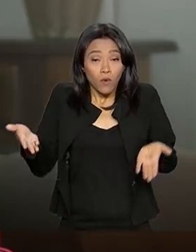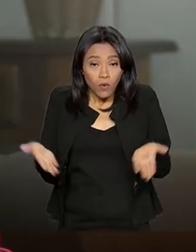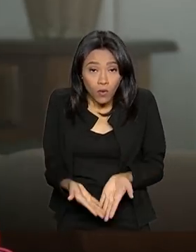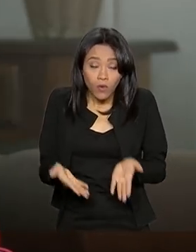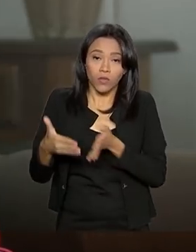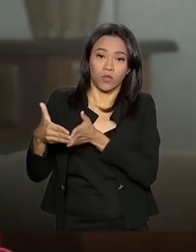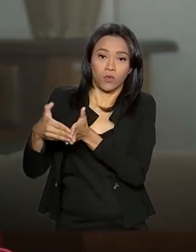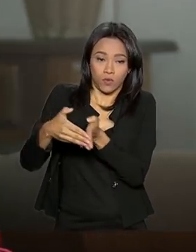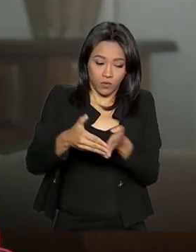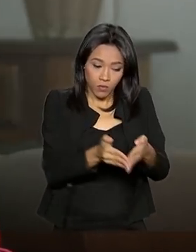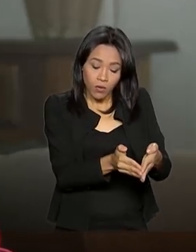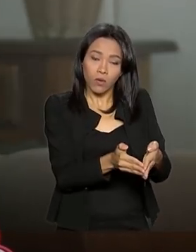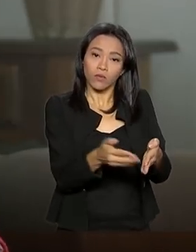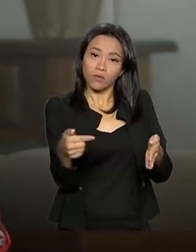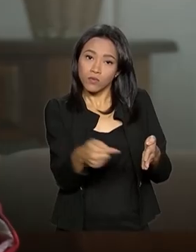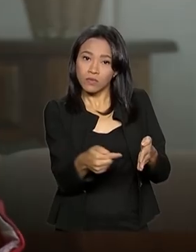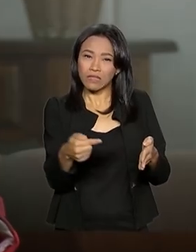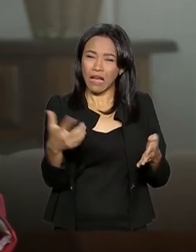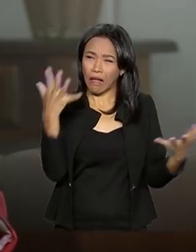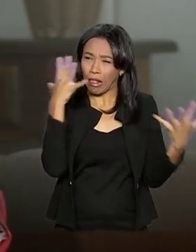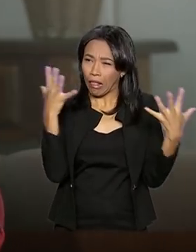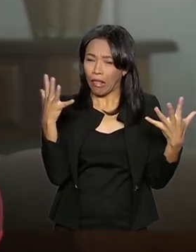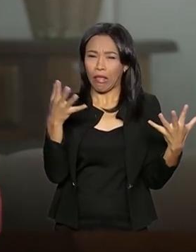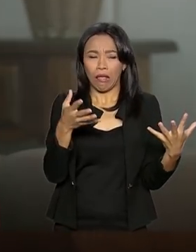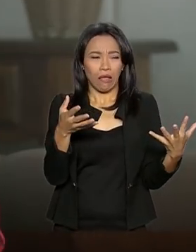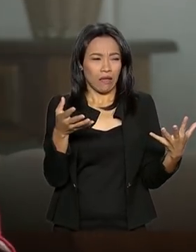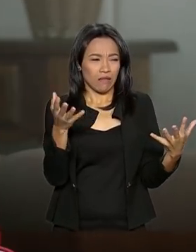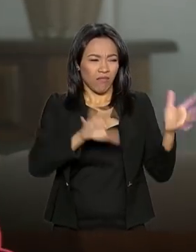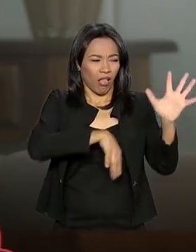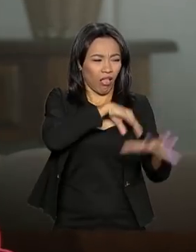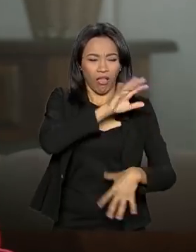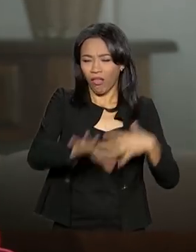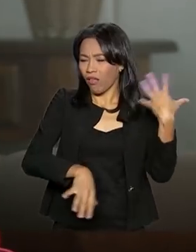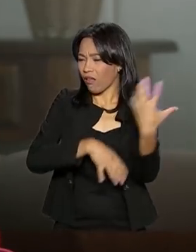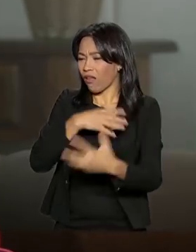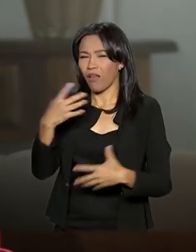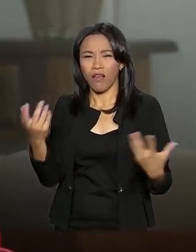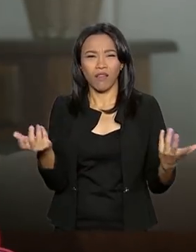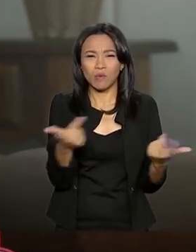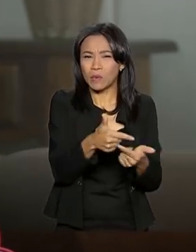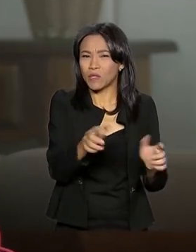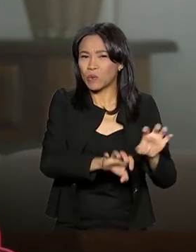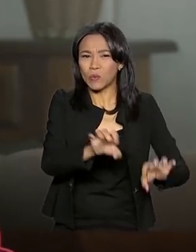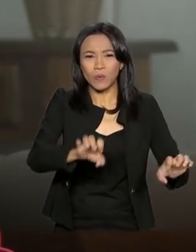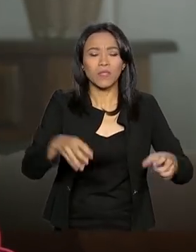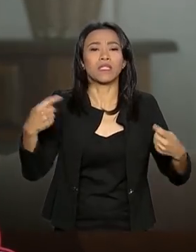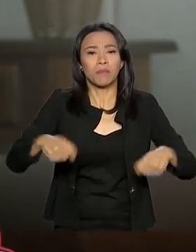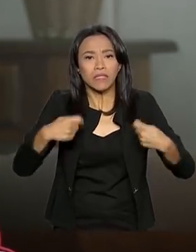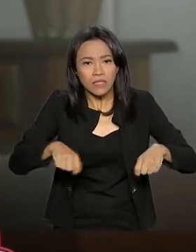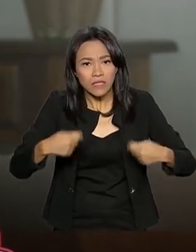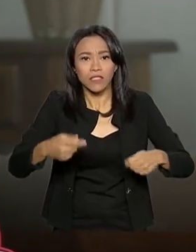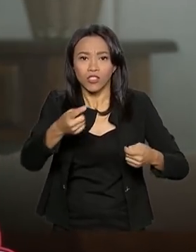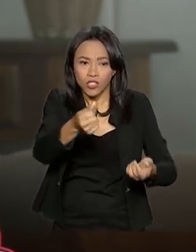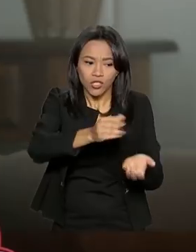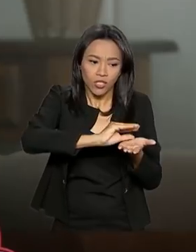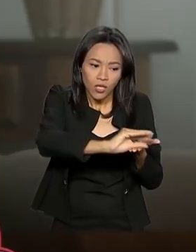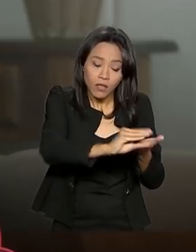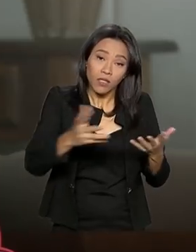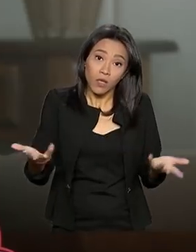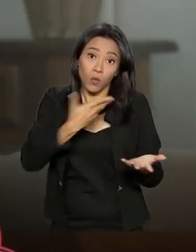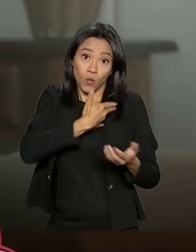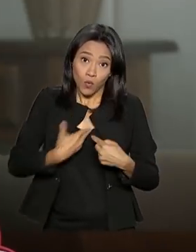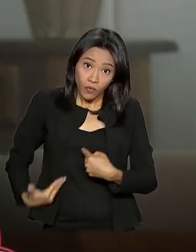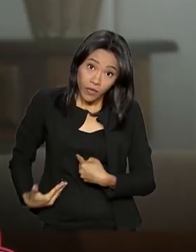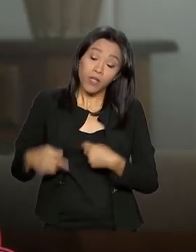estão abarrotados e precisa de investimentos, que o governo não tem esses recursos, o governo tem que regular